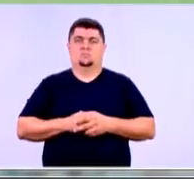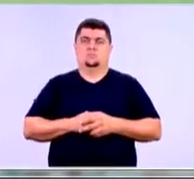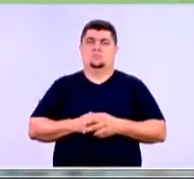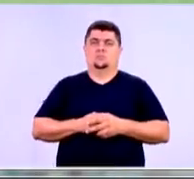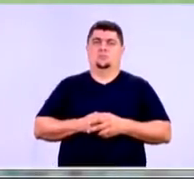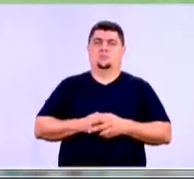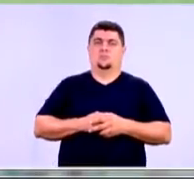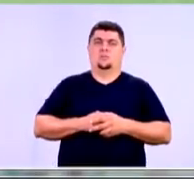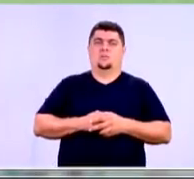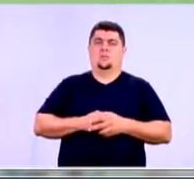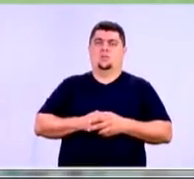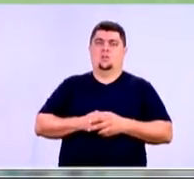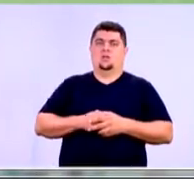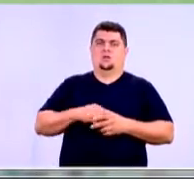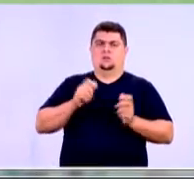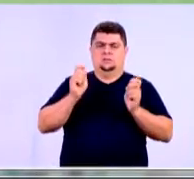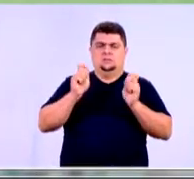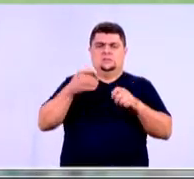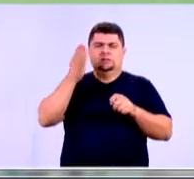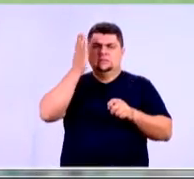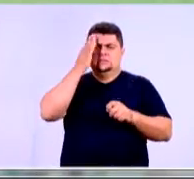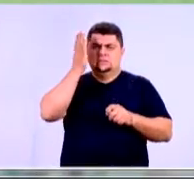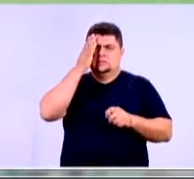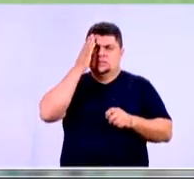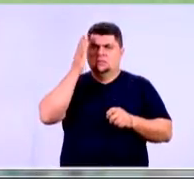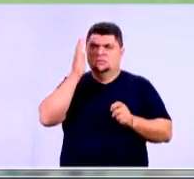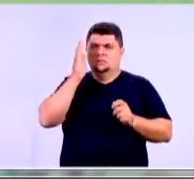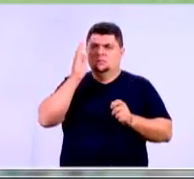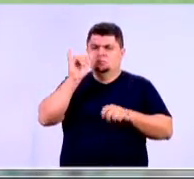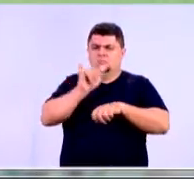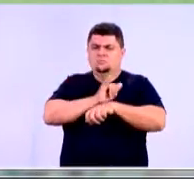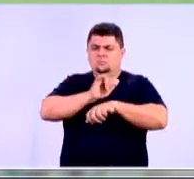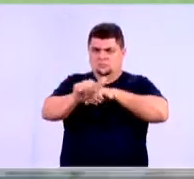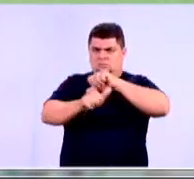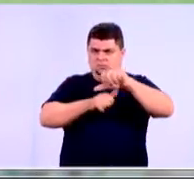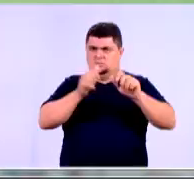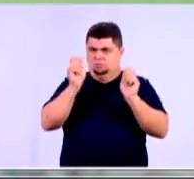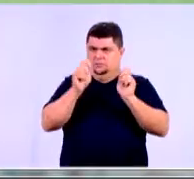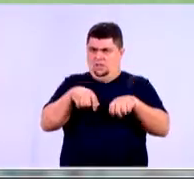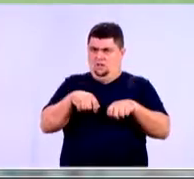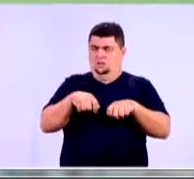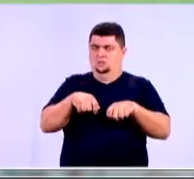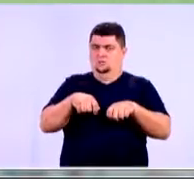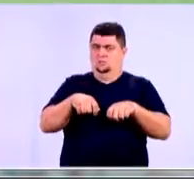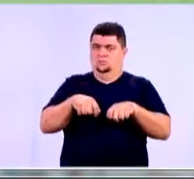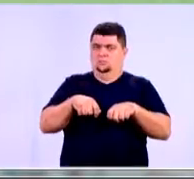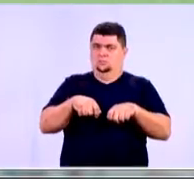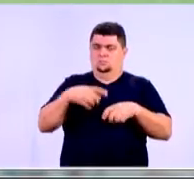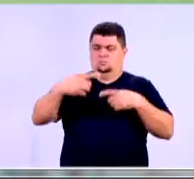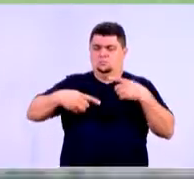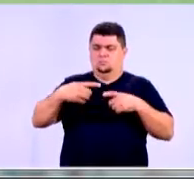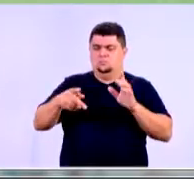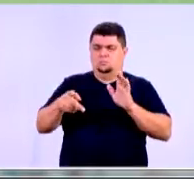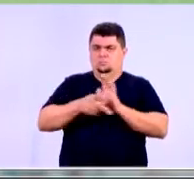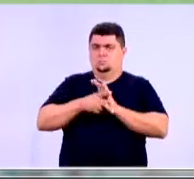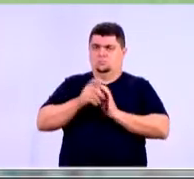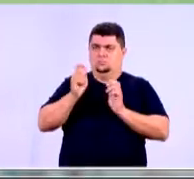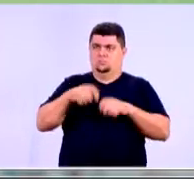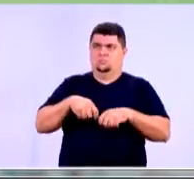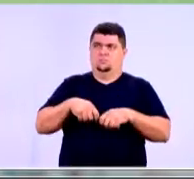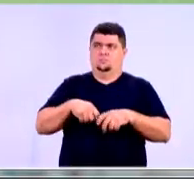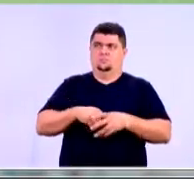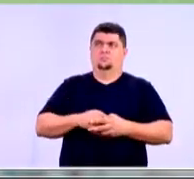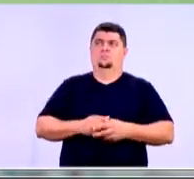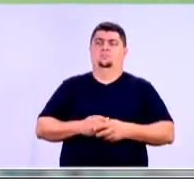esses dados é suficiente para ele fazer uma mudança na sua política de